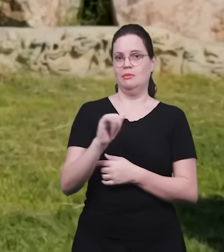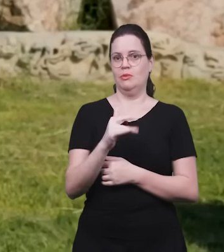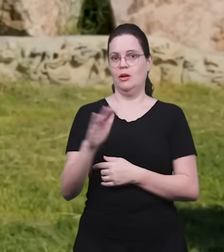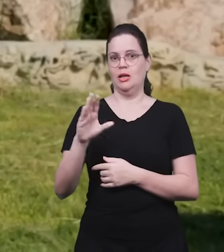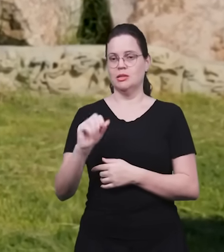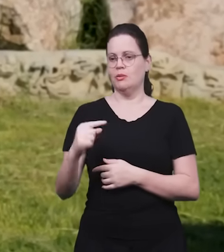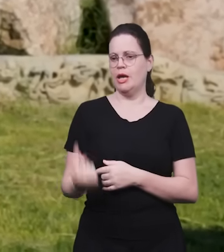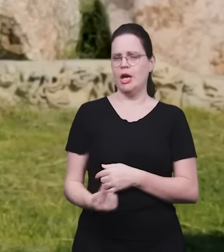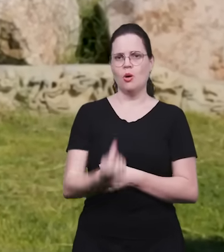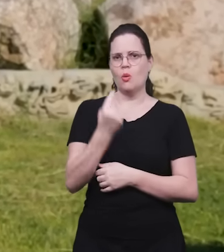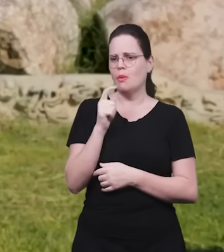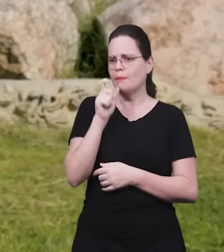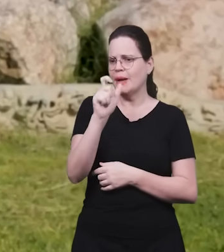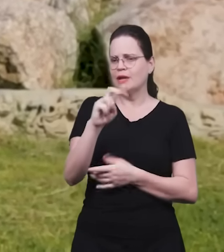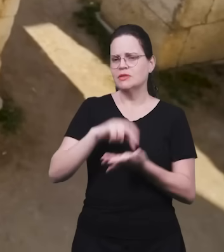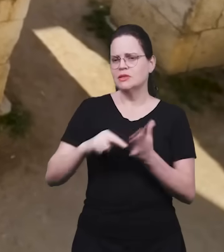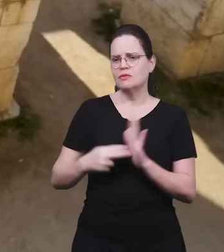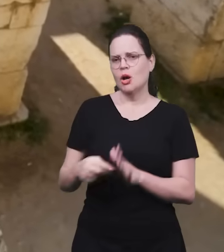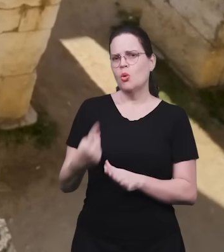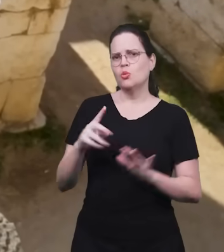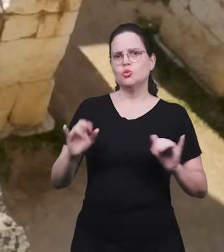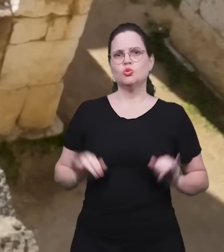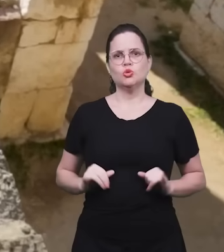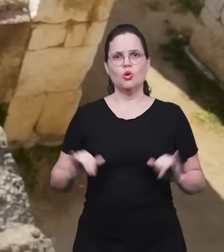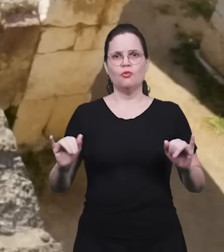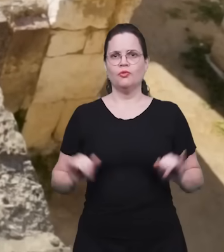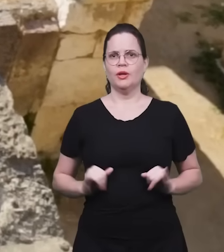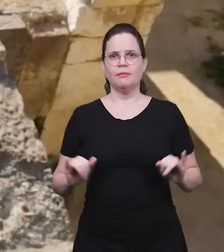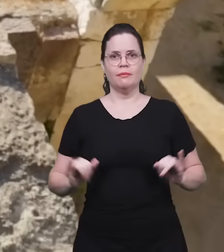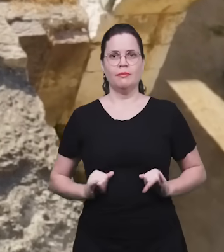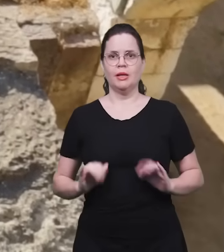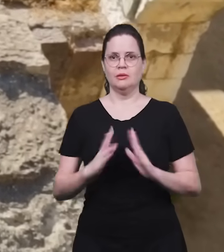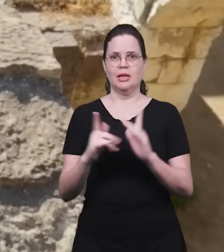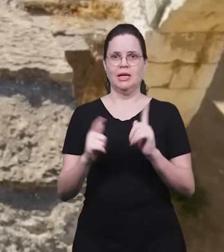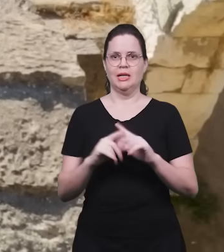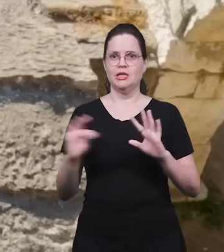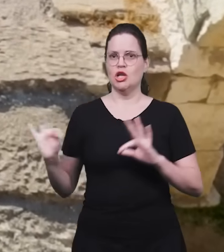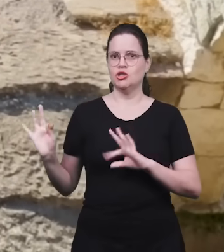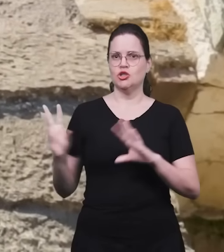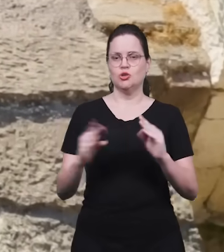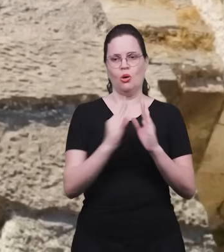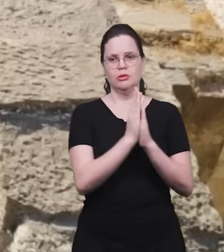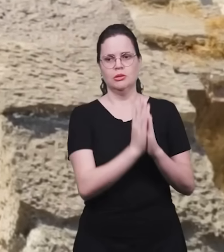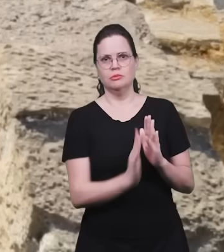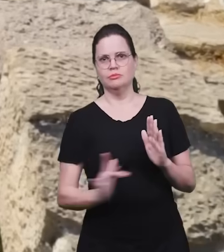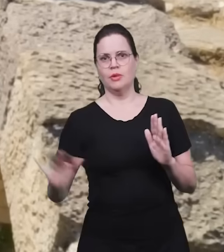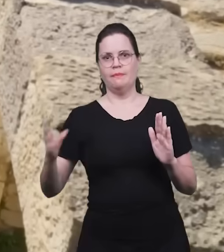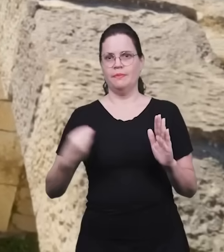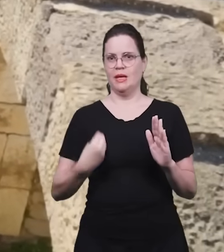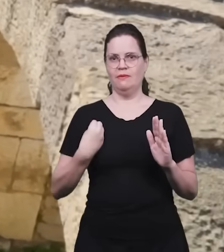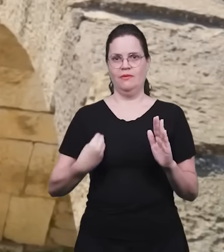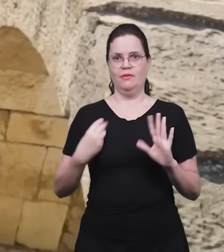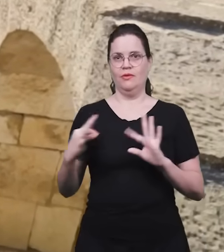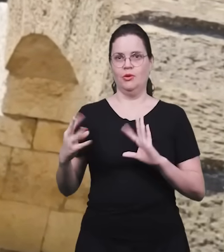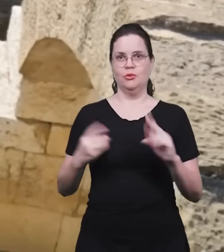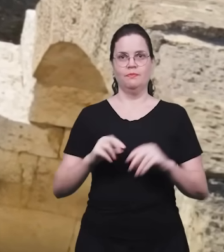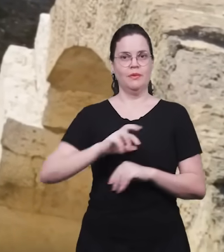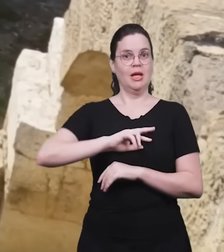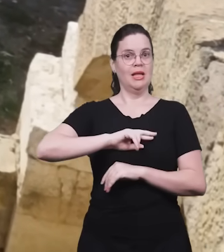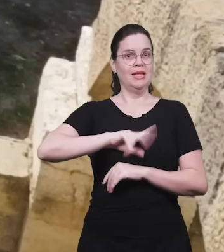só. É o sofrimento da igreja em todas as suas épocas. É o que ela passa hoje. Não há